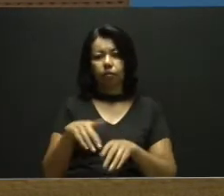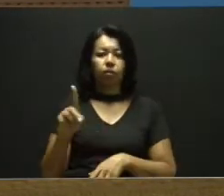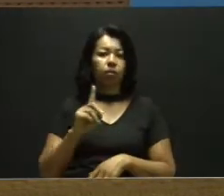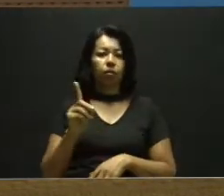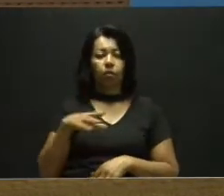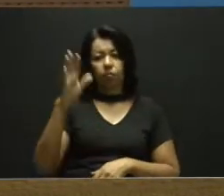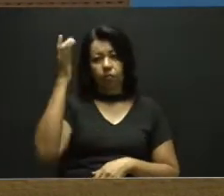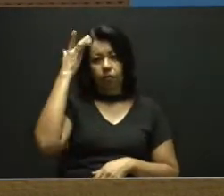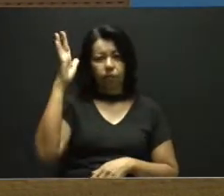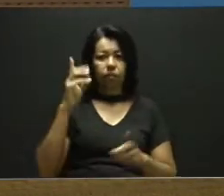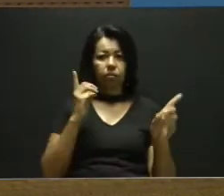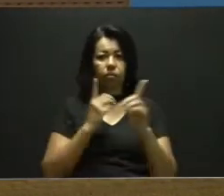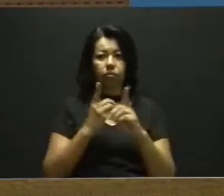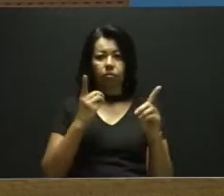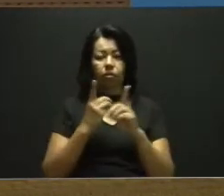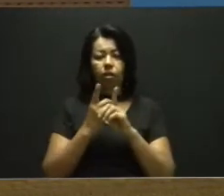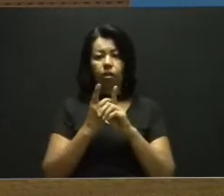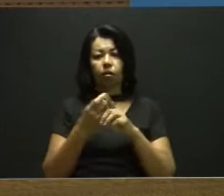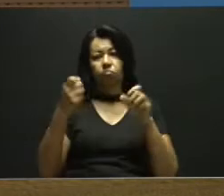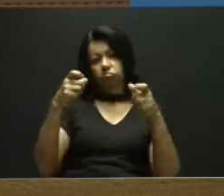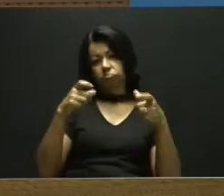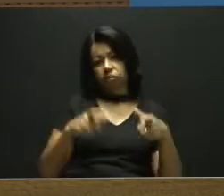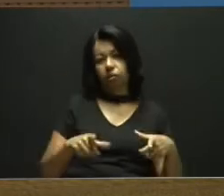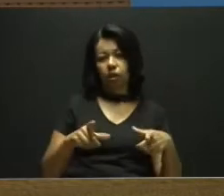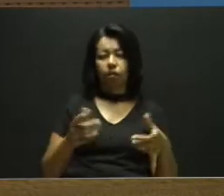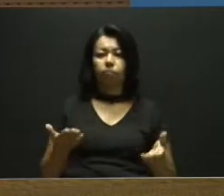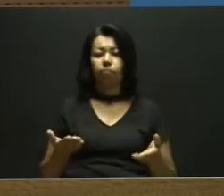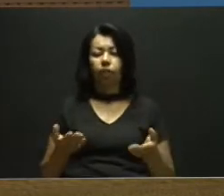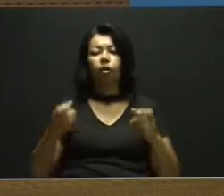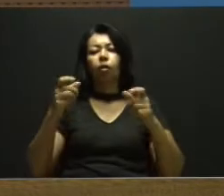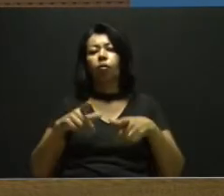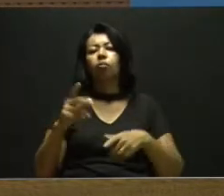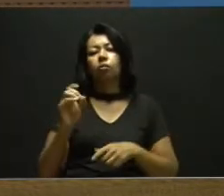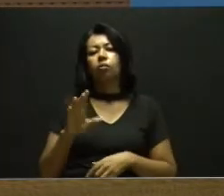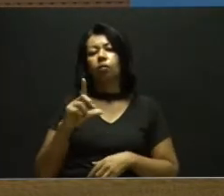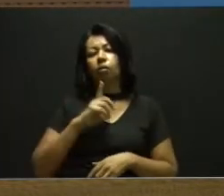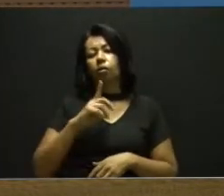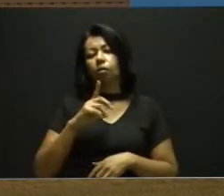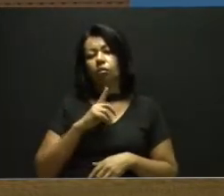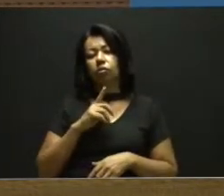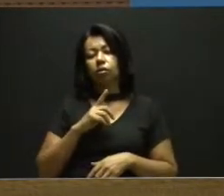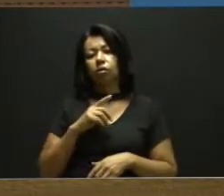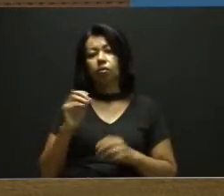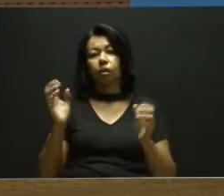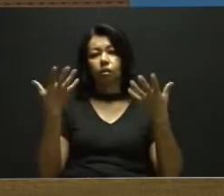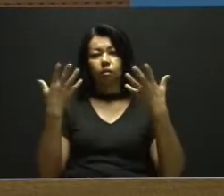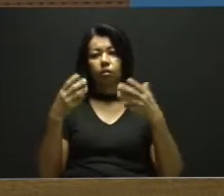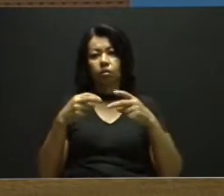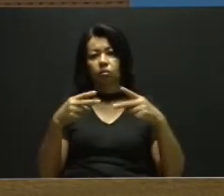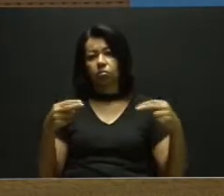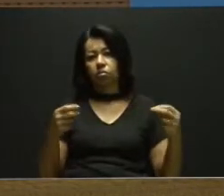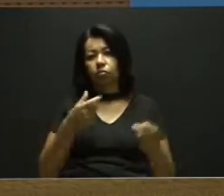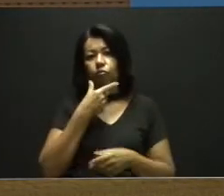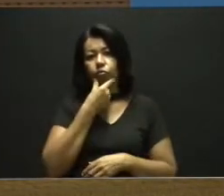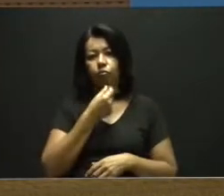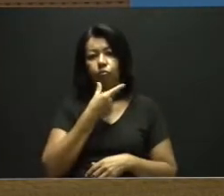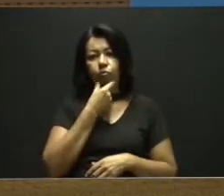fácil encontrar o espaço onde só havia tensão aos feitos masculinos